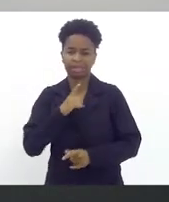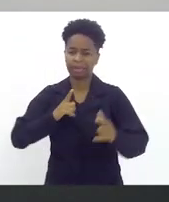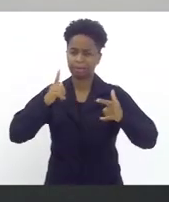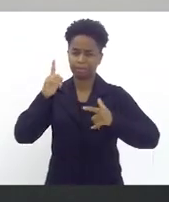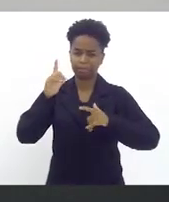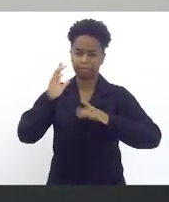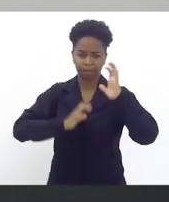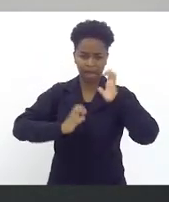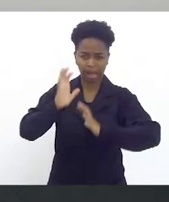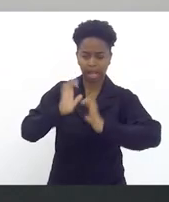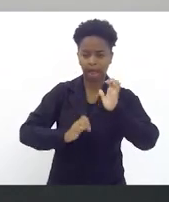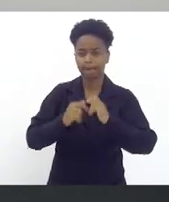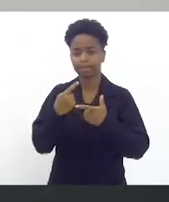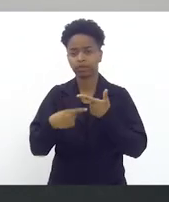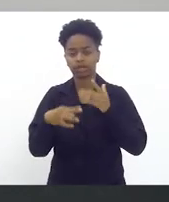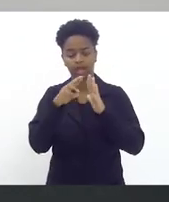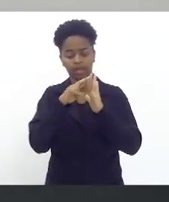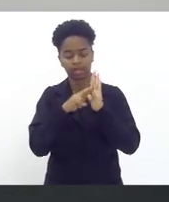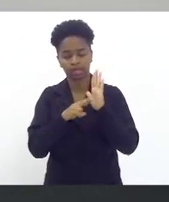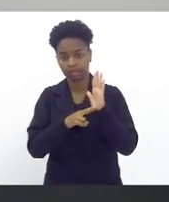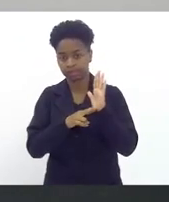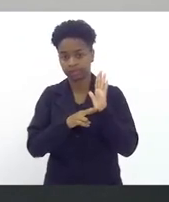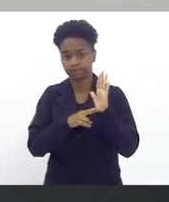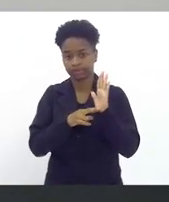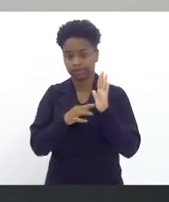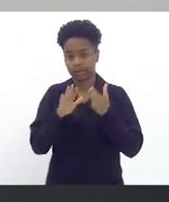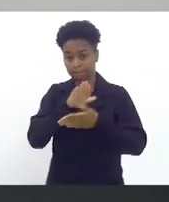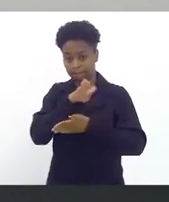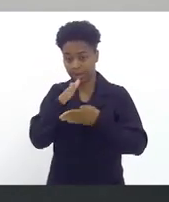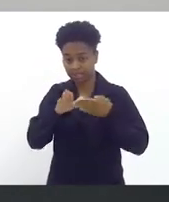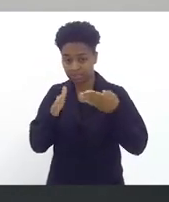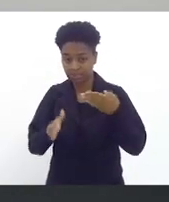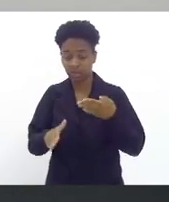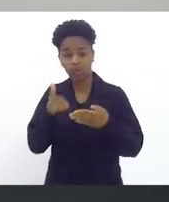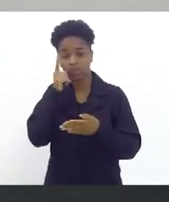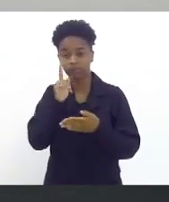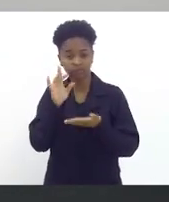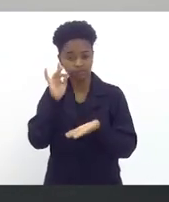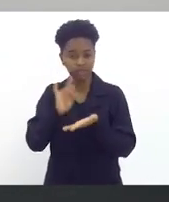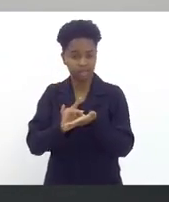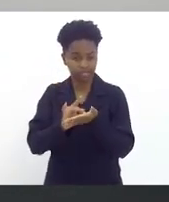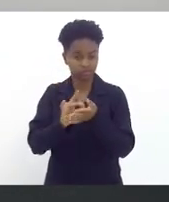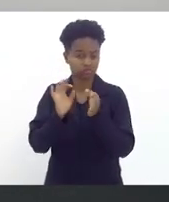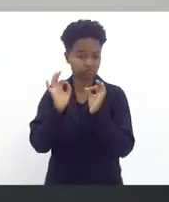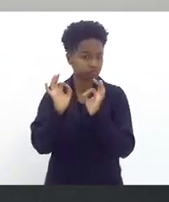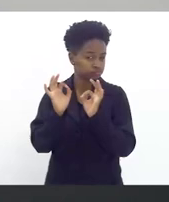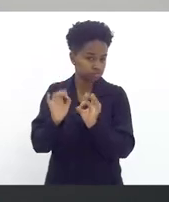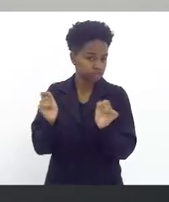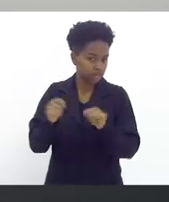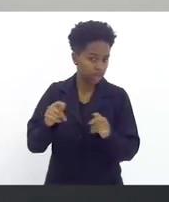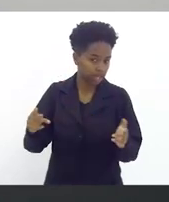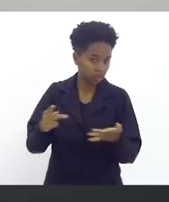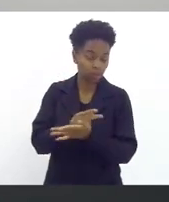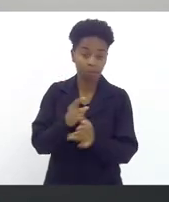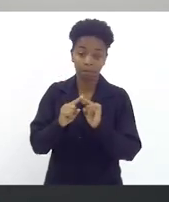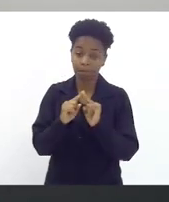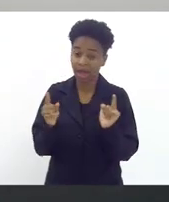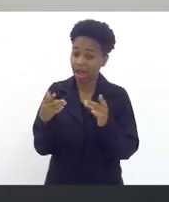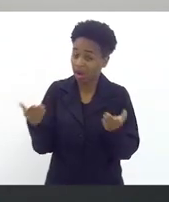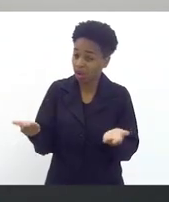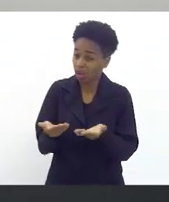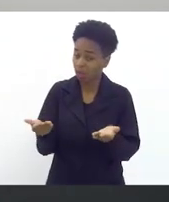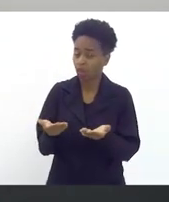porque essa regulamentação da Lei da Mata Atlântica tornou efetivo e bem rigoroso e agora